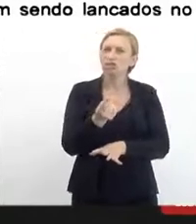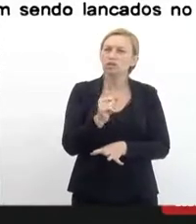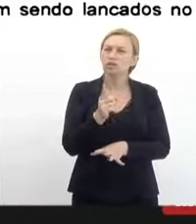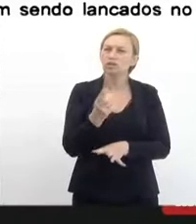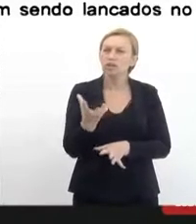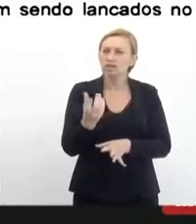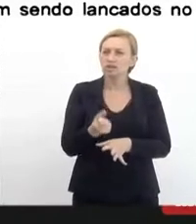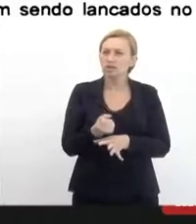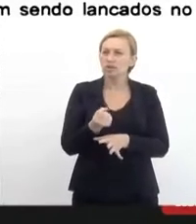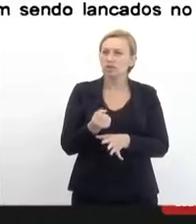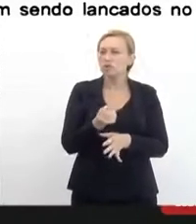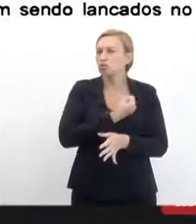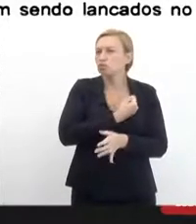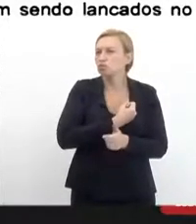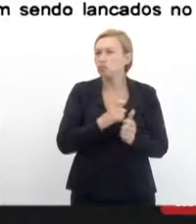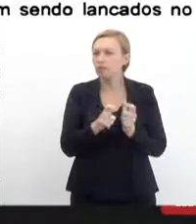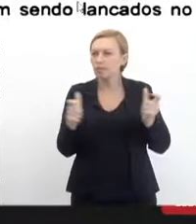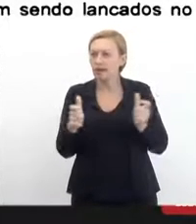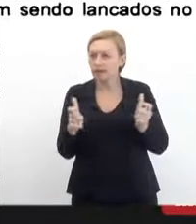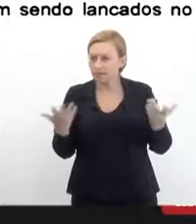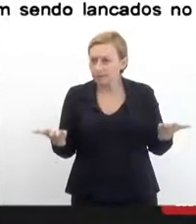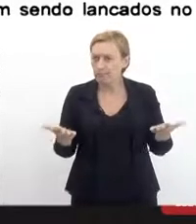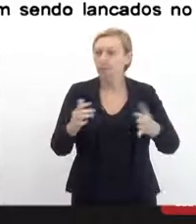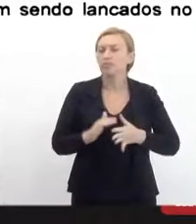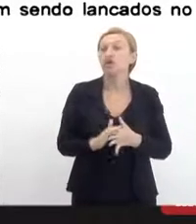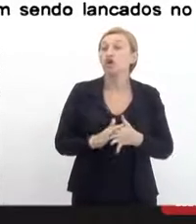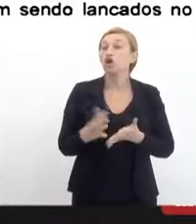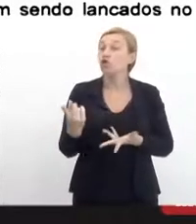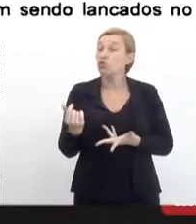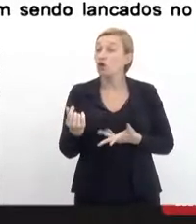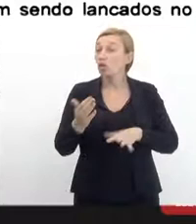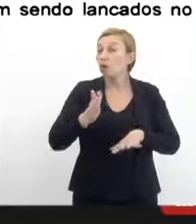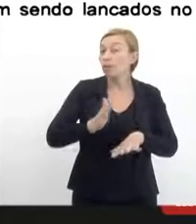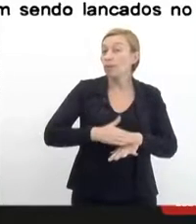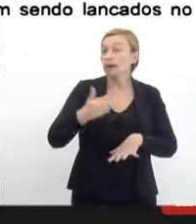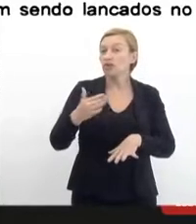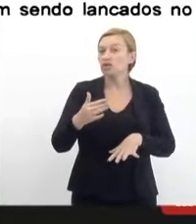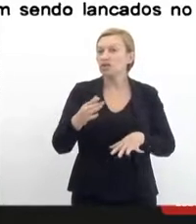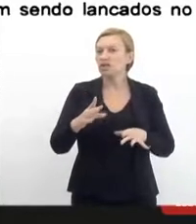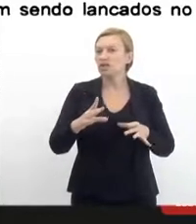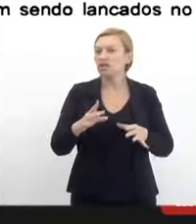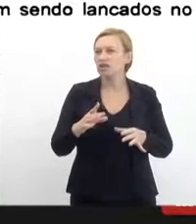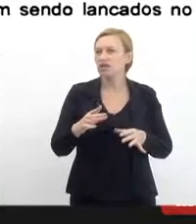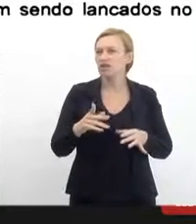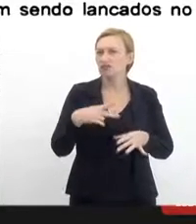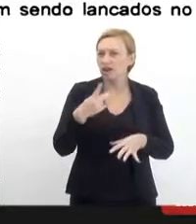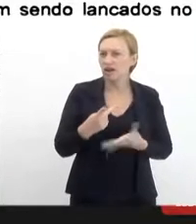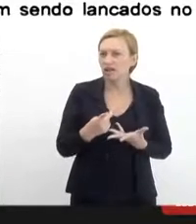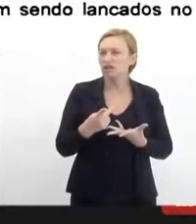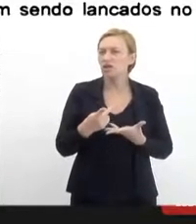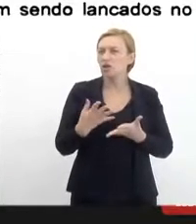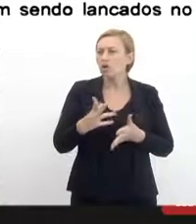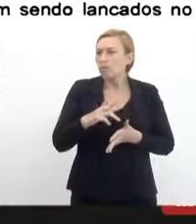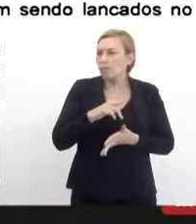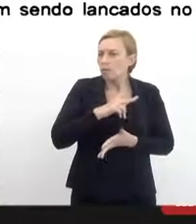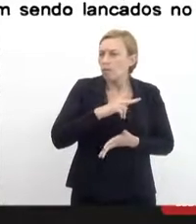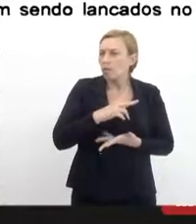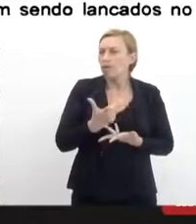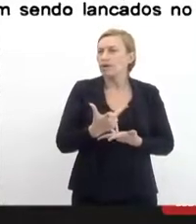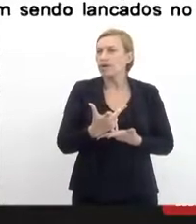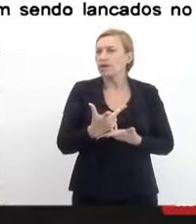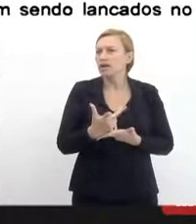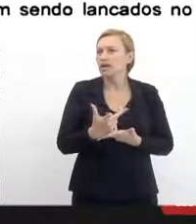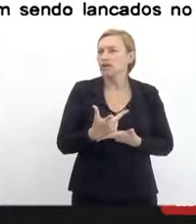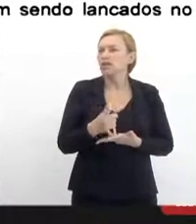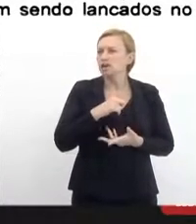valor percentual maior que o permitido. E o valor maior do que o permitido, de acordo com a própria sentença que